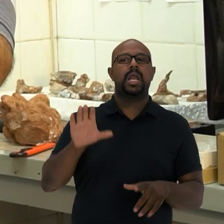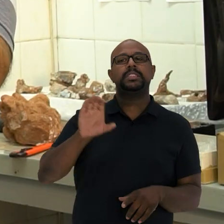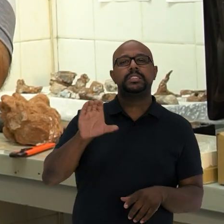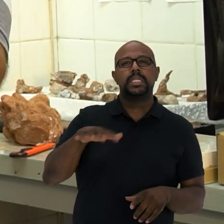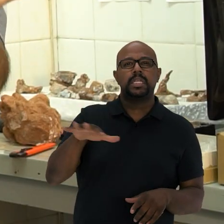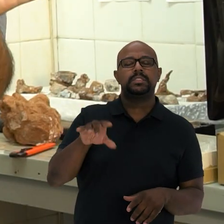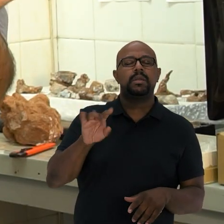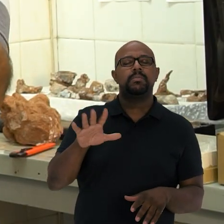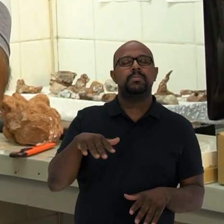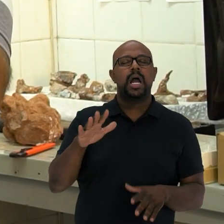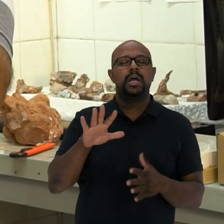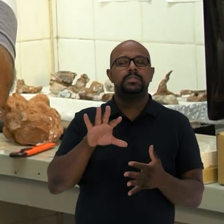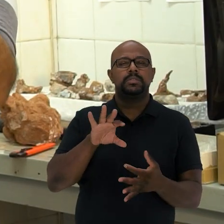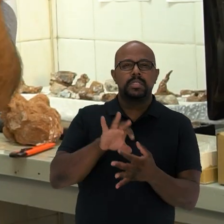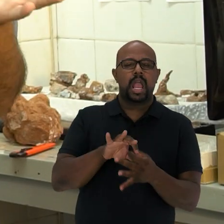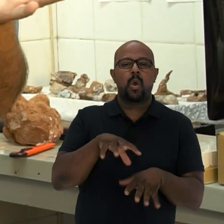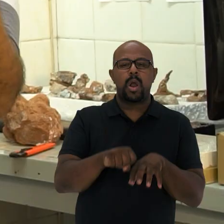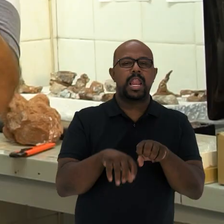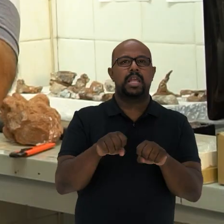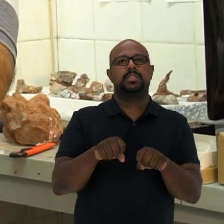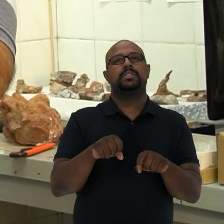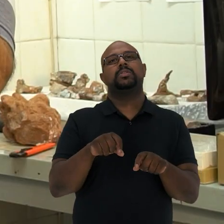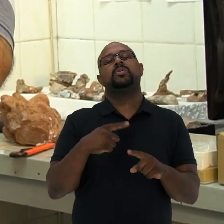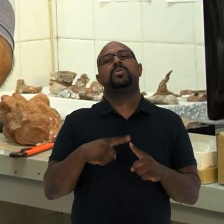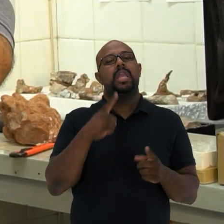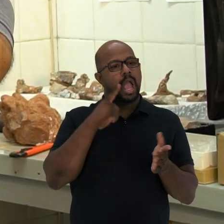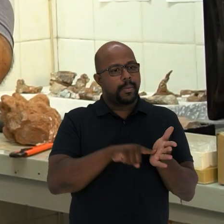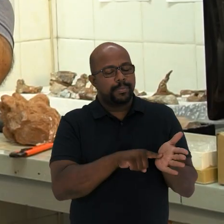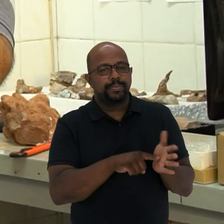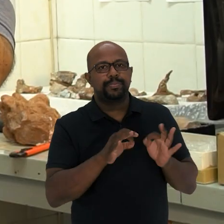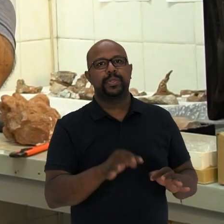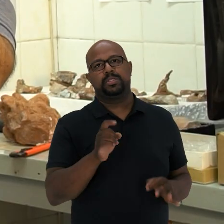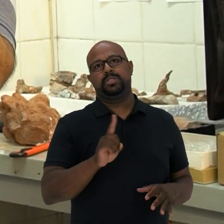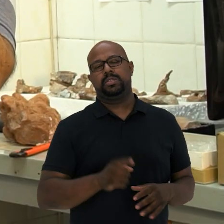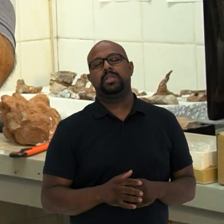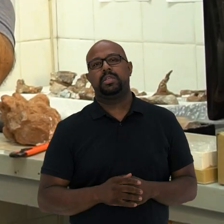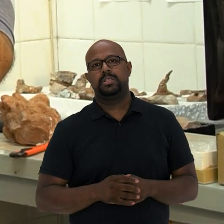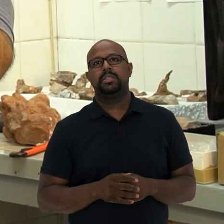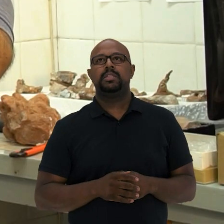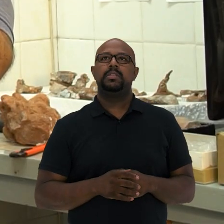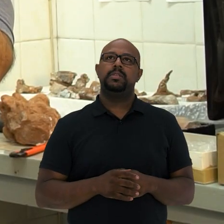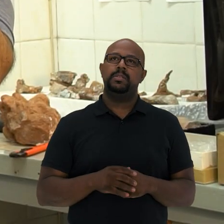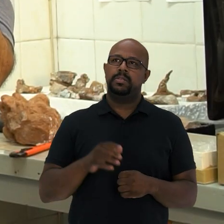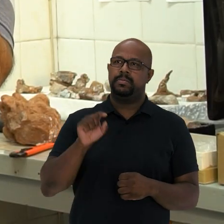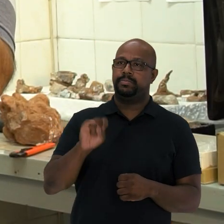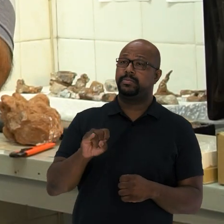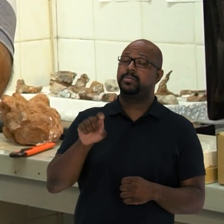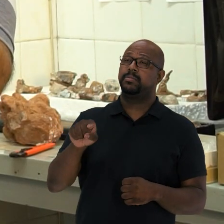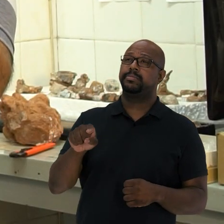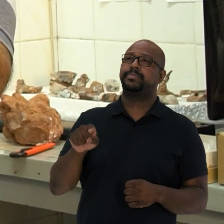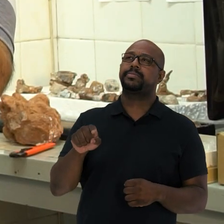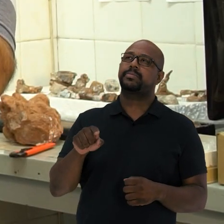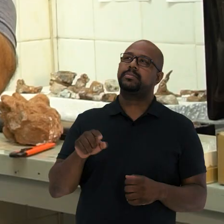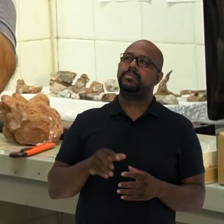mas cientificamente ele está mais relacionado às coletas, né, do que realmente à pesquisa. Né? Então, por